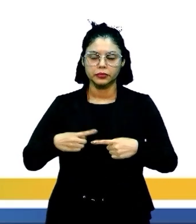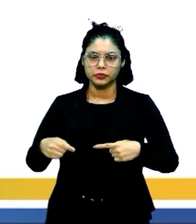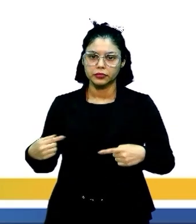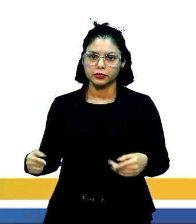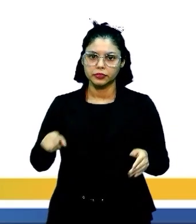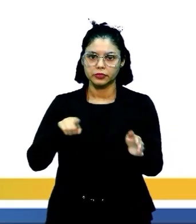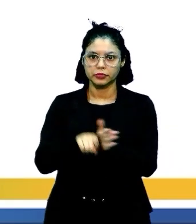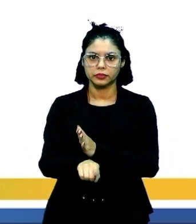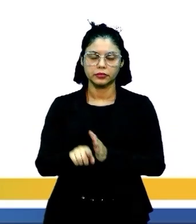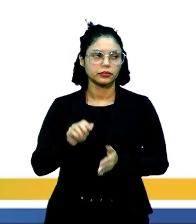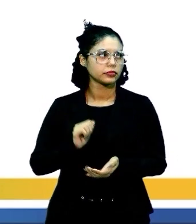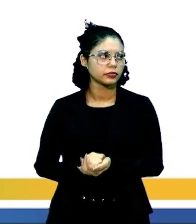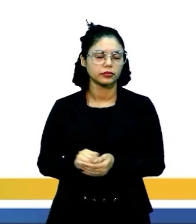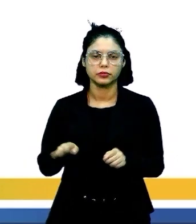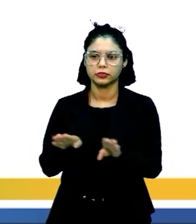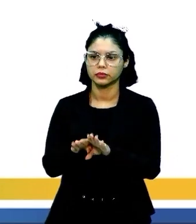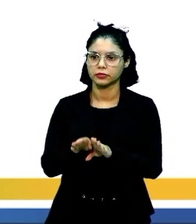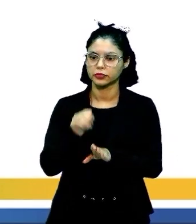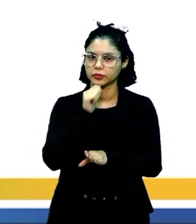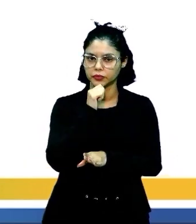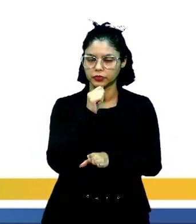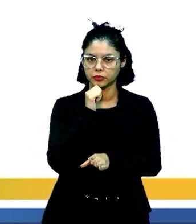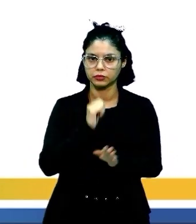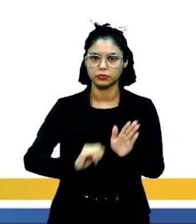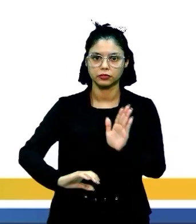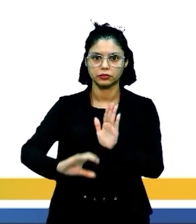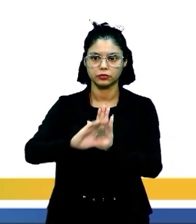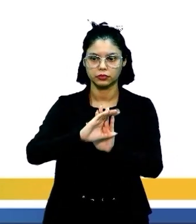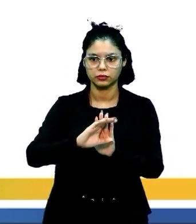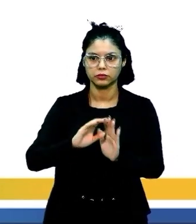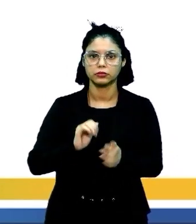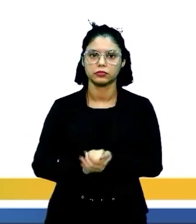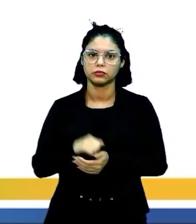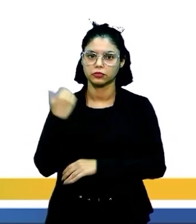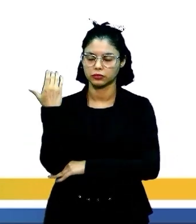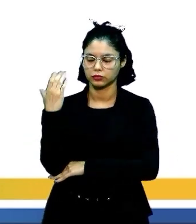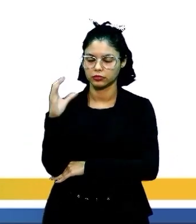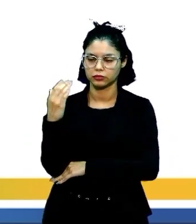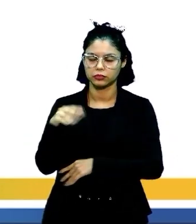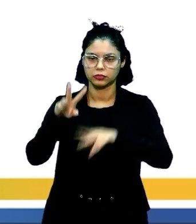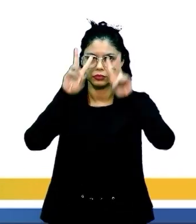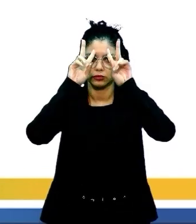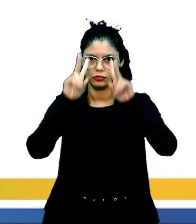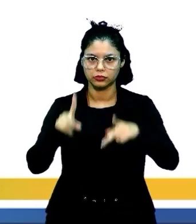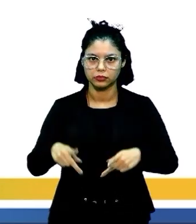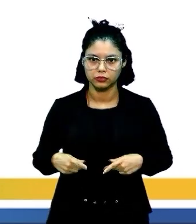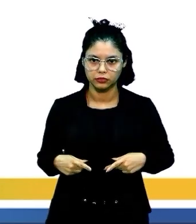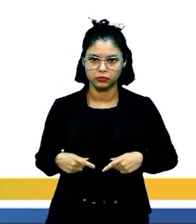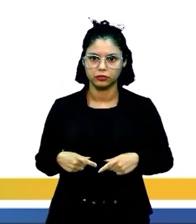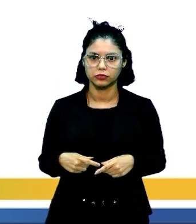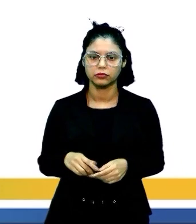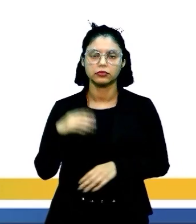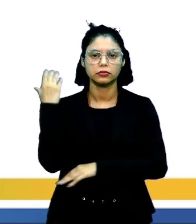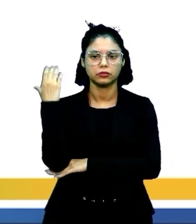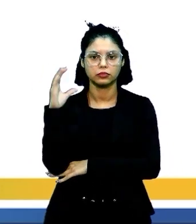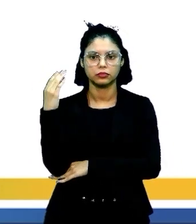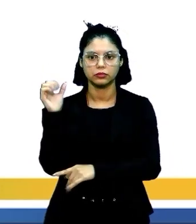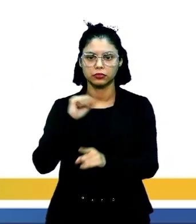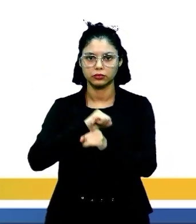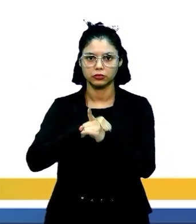questão. Está lá justamente no capítulo do livro Ciências Humanas e Ciências